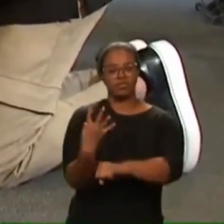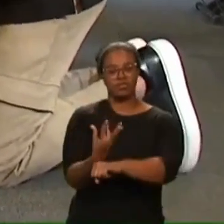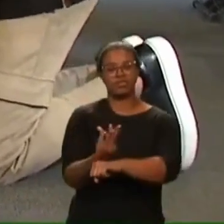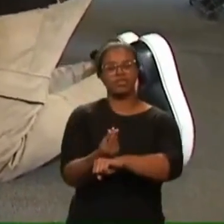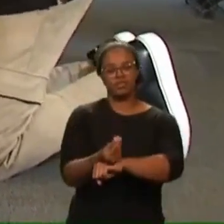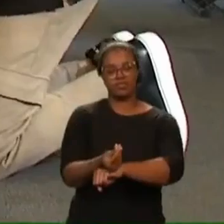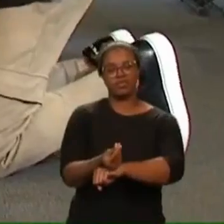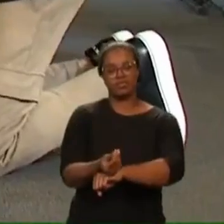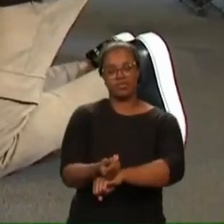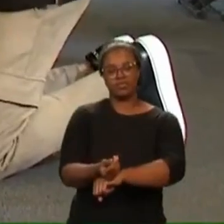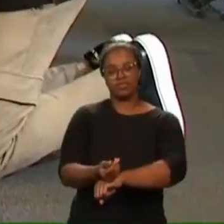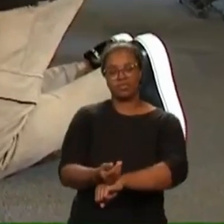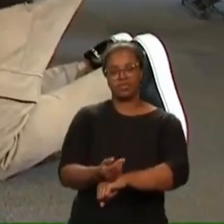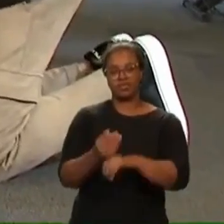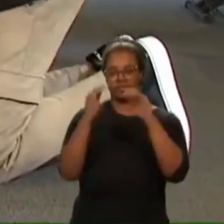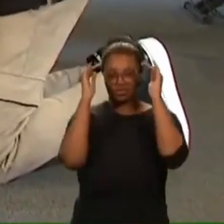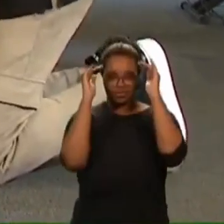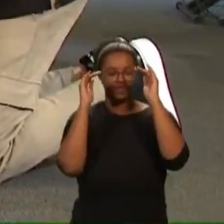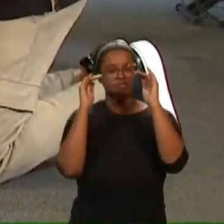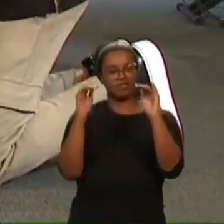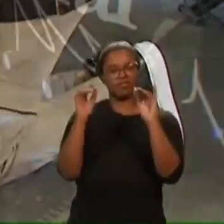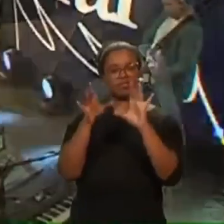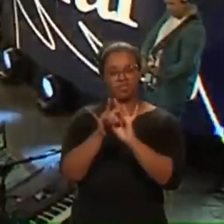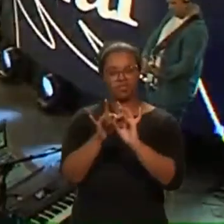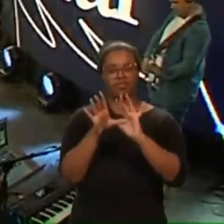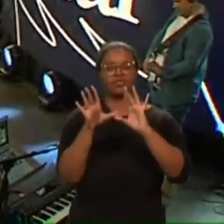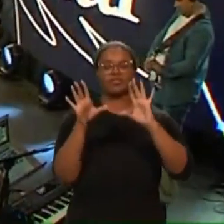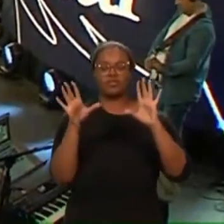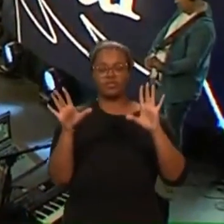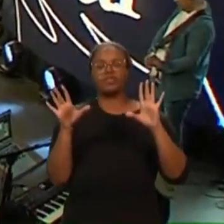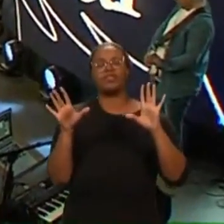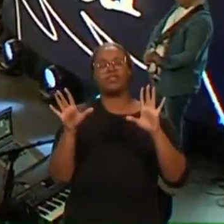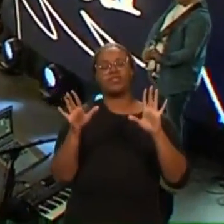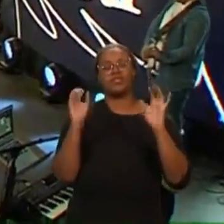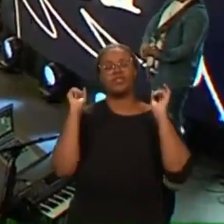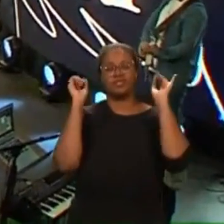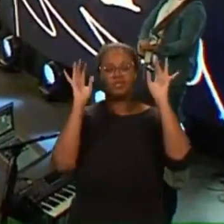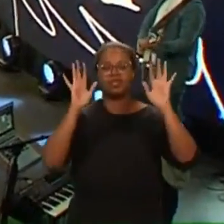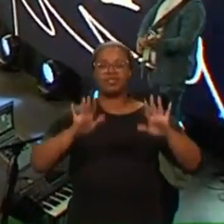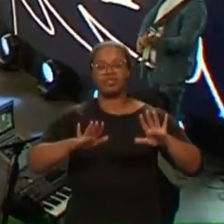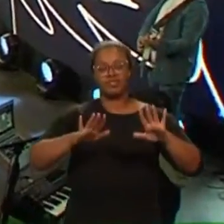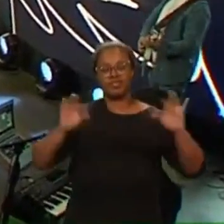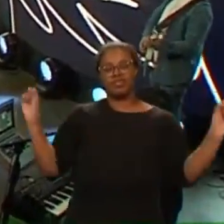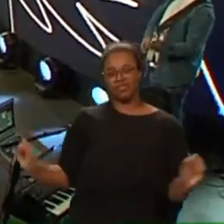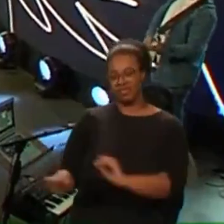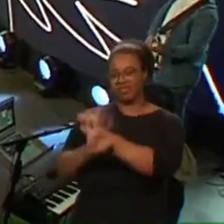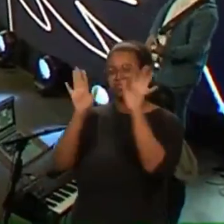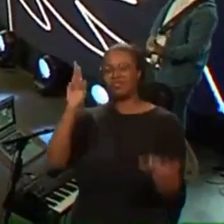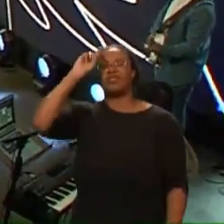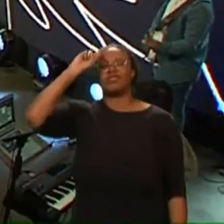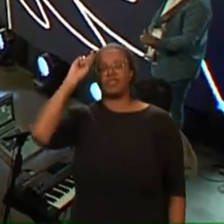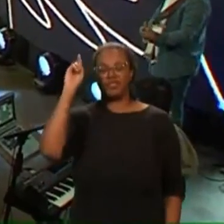concordamos autorizado caminho aberto liberado para a glória do